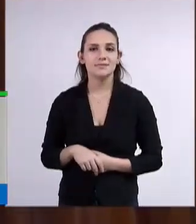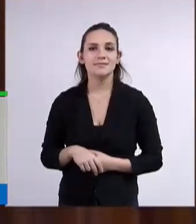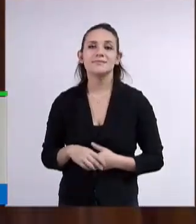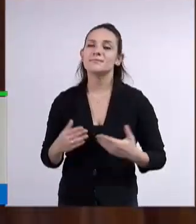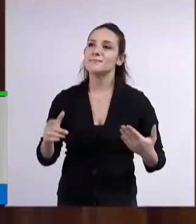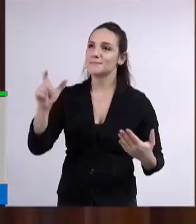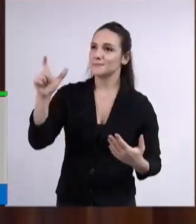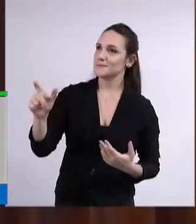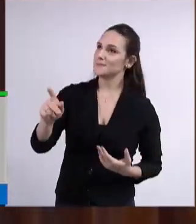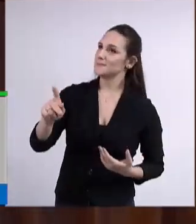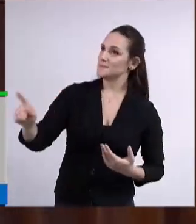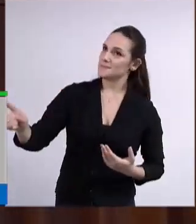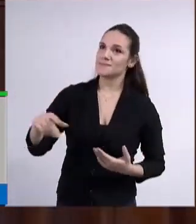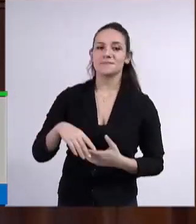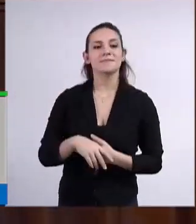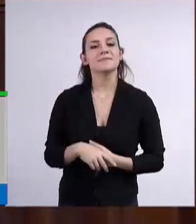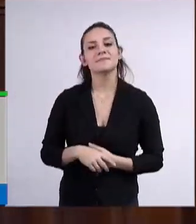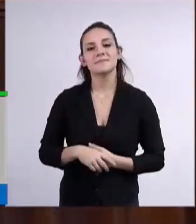Senhor presidente,